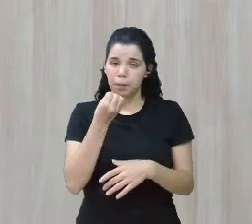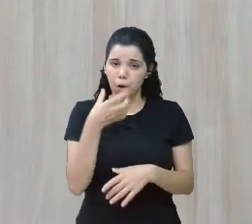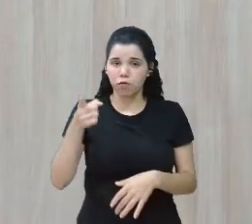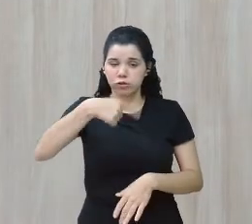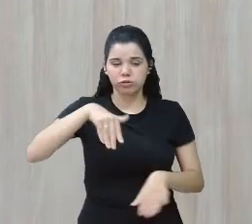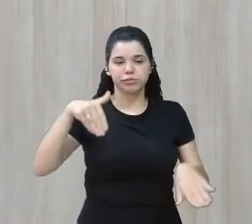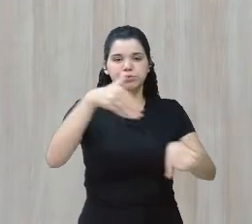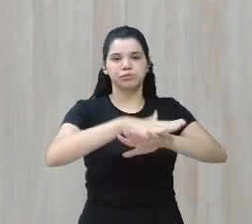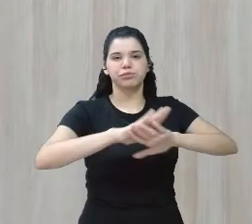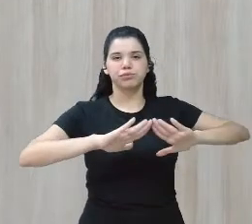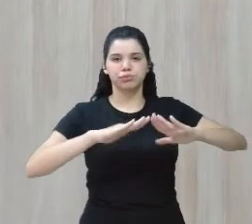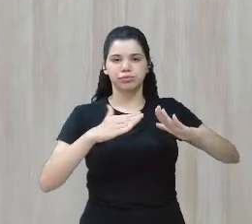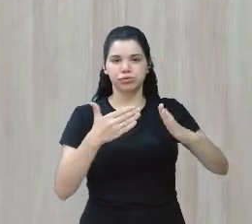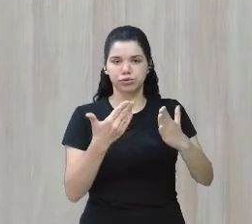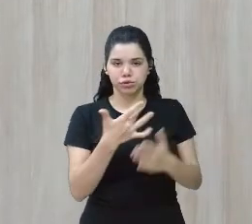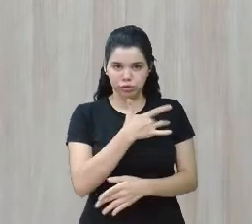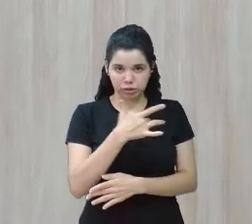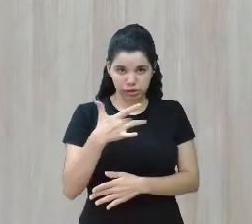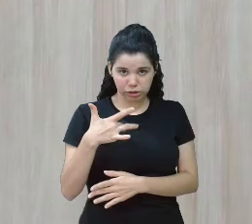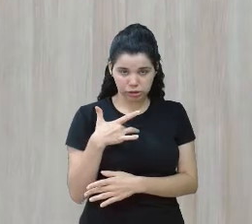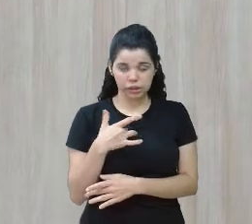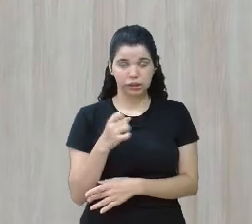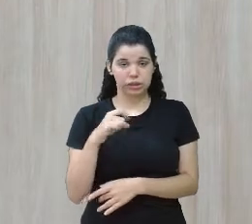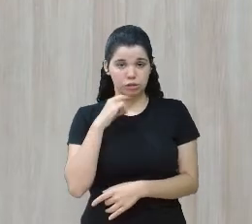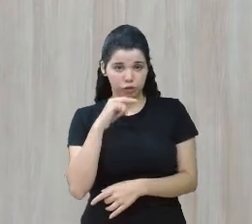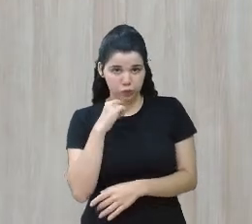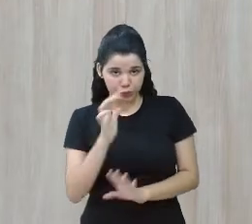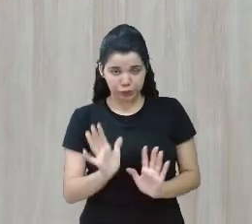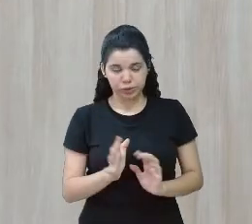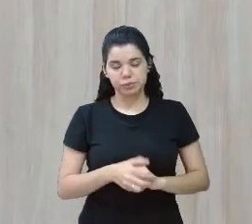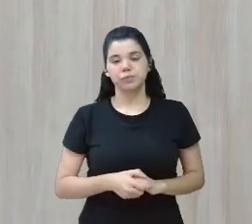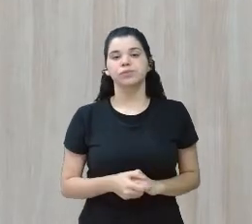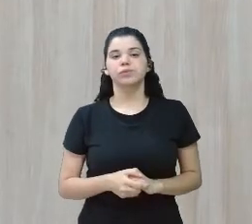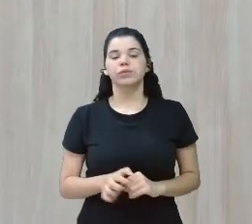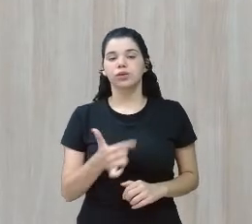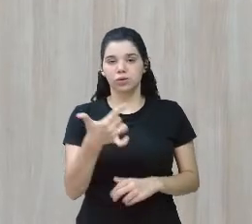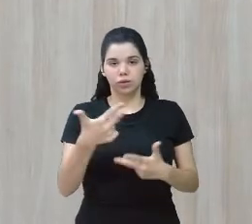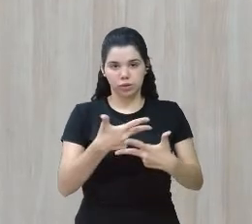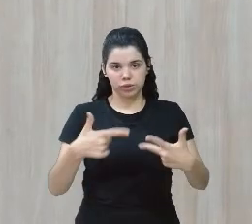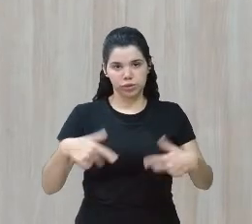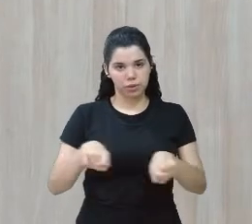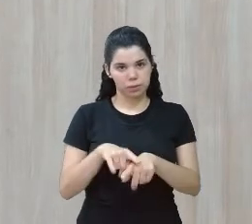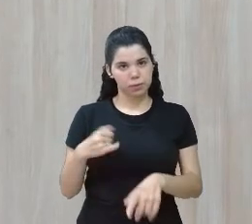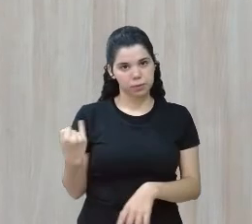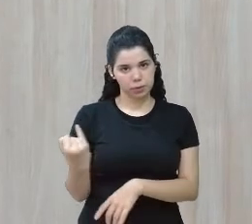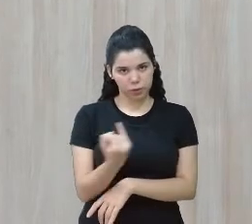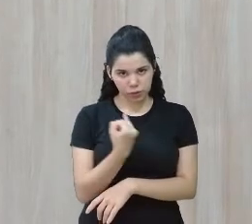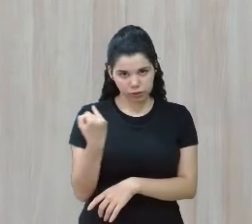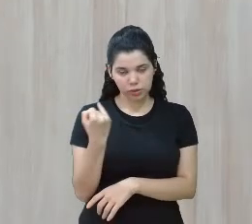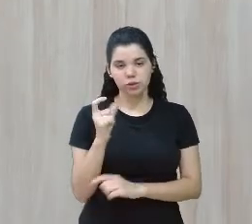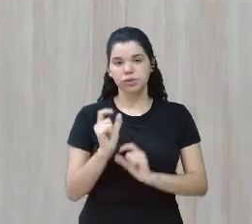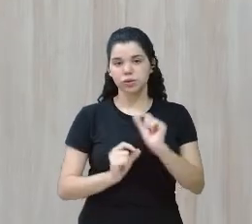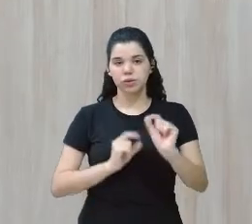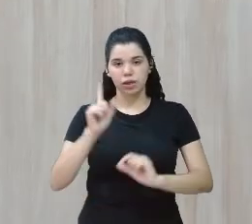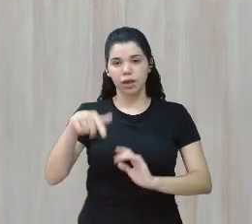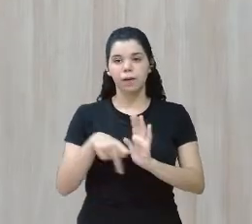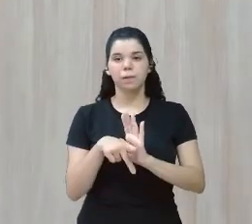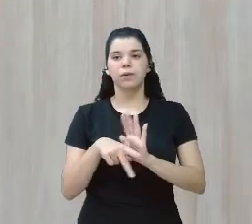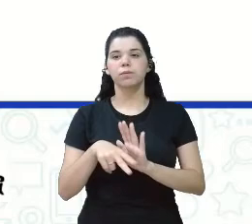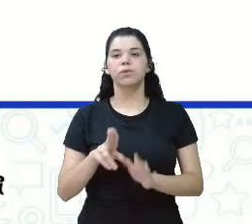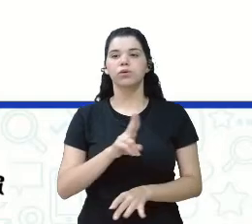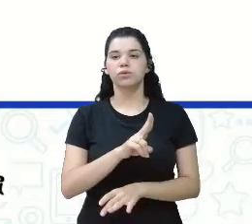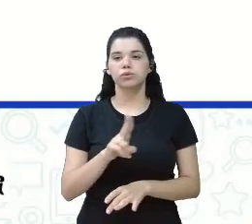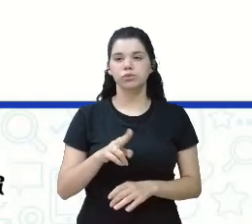a qualquer momento que houver uma dúvida. Outro ponto importante a ser destacado também é a